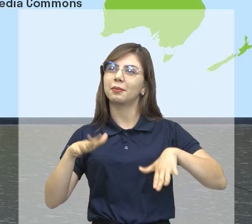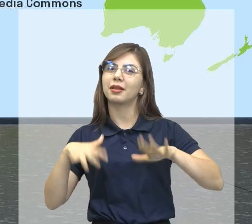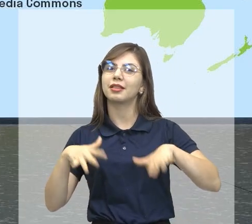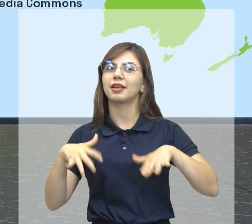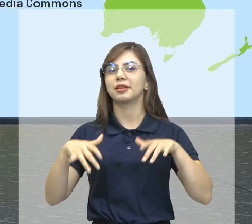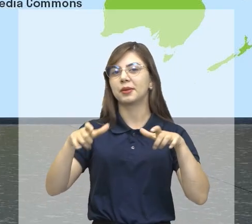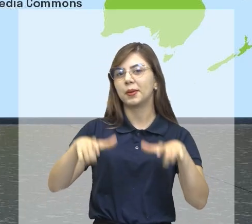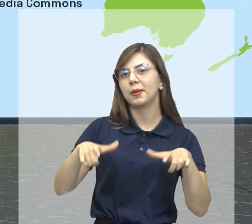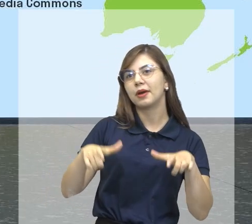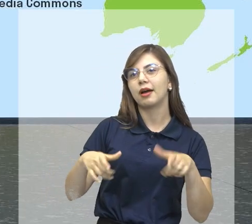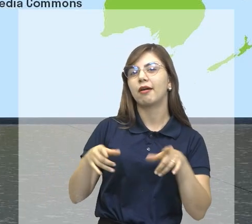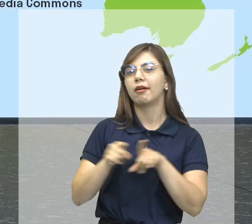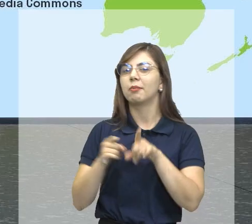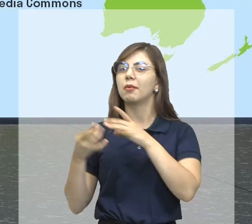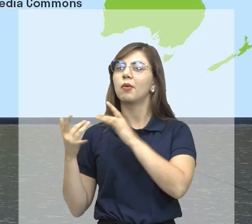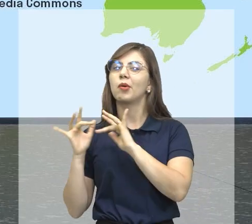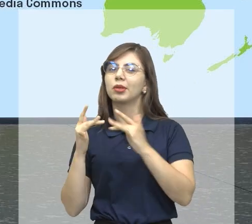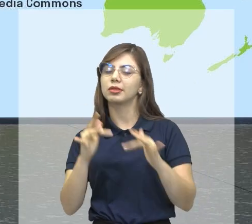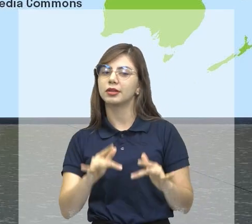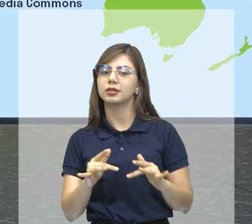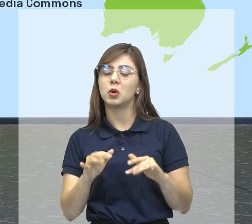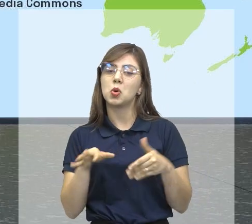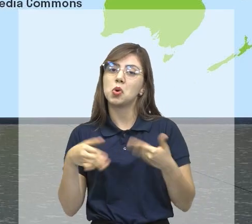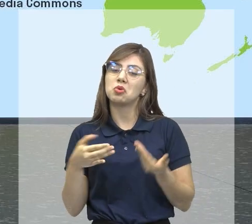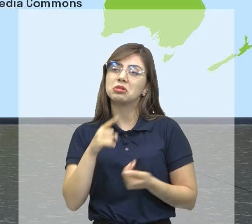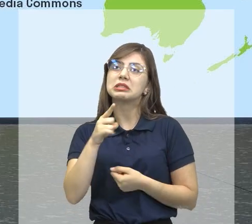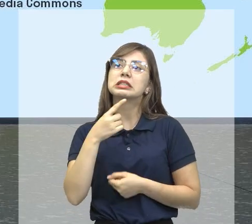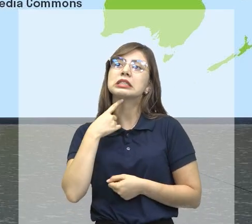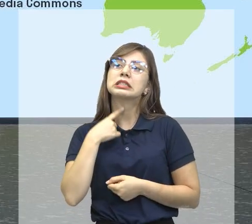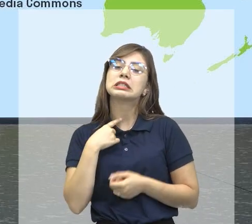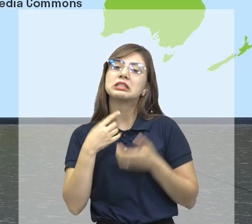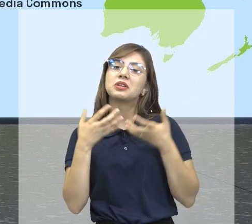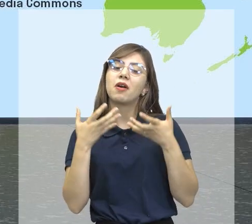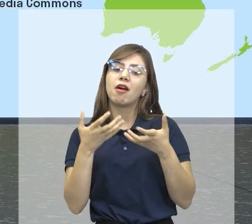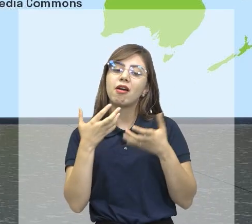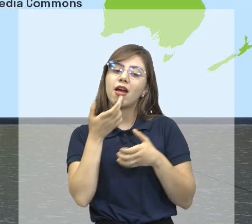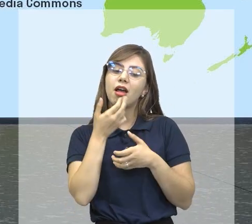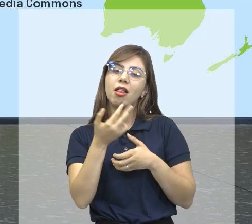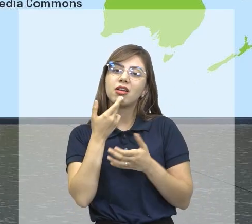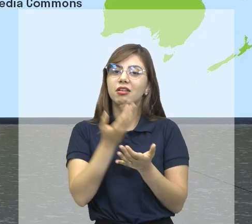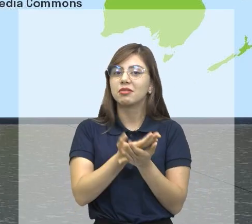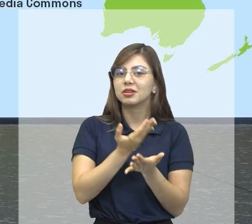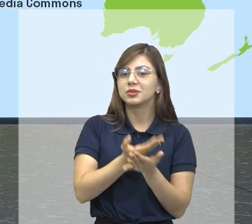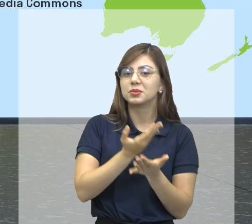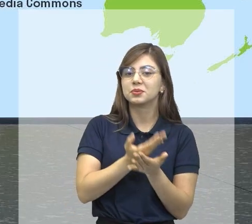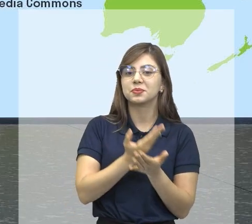da sua necessidade, ou então porque você quer, você se interessa pela língua e você vai estudar.